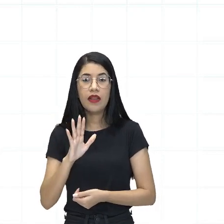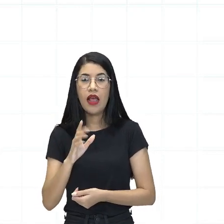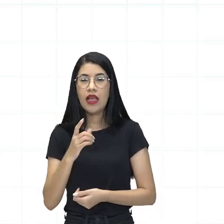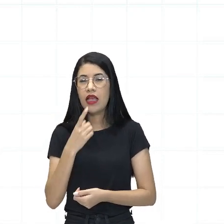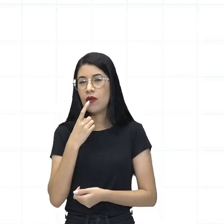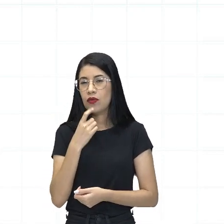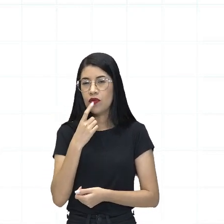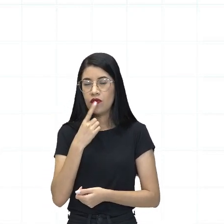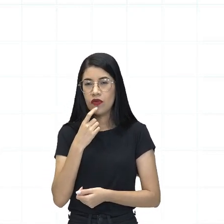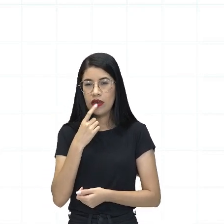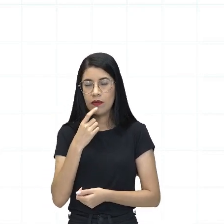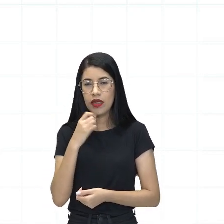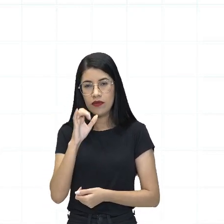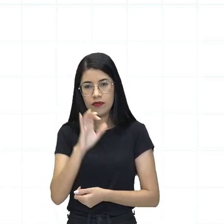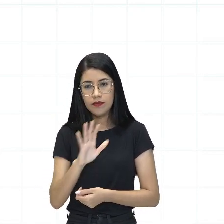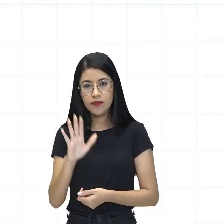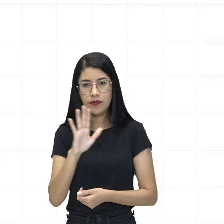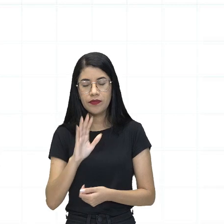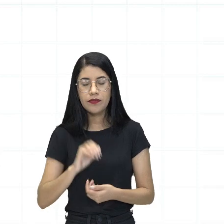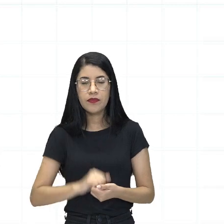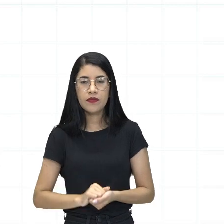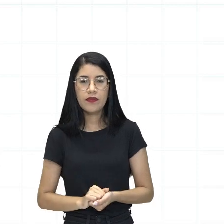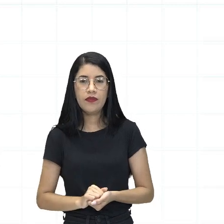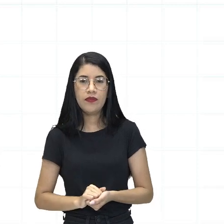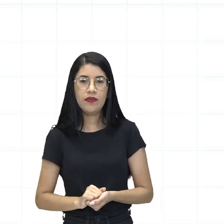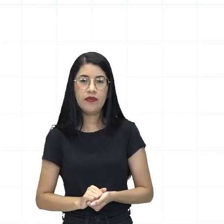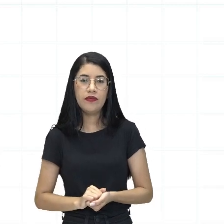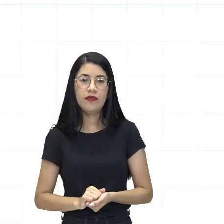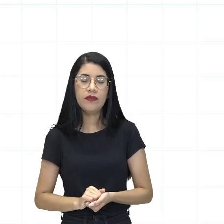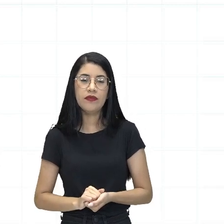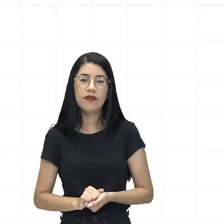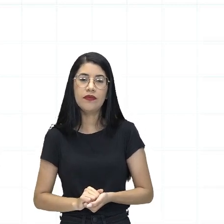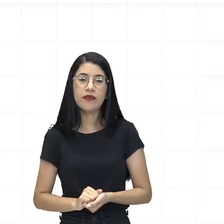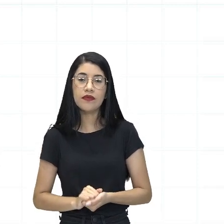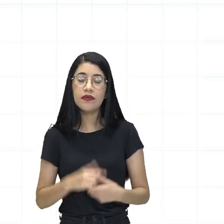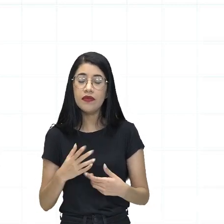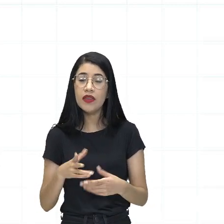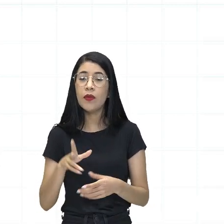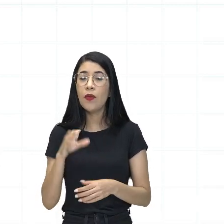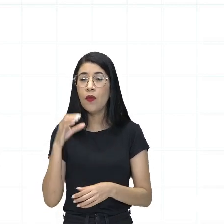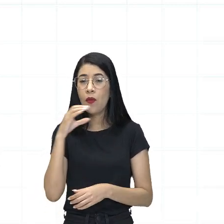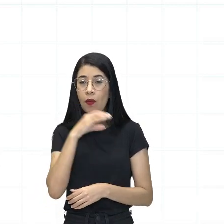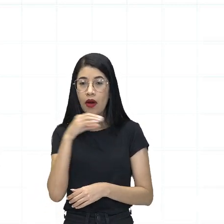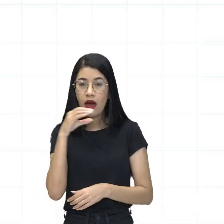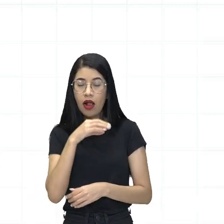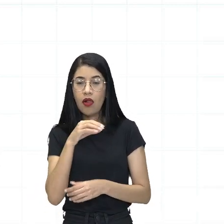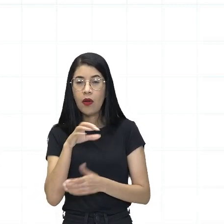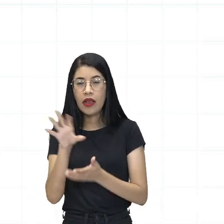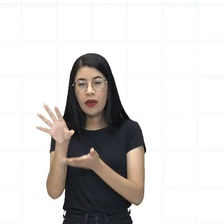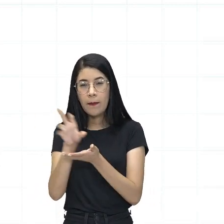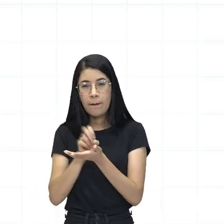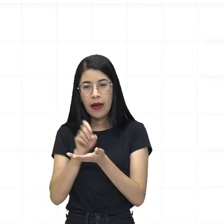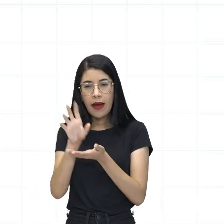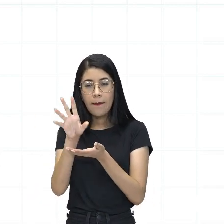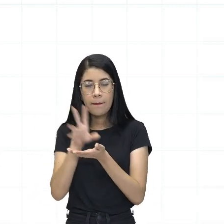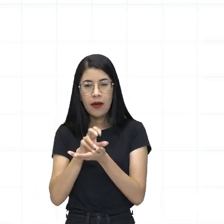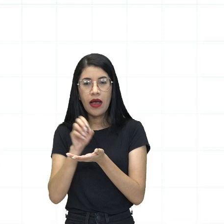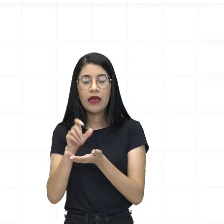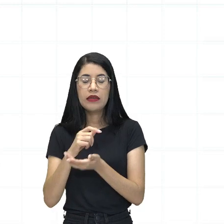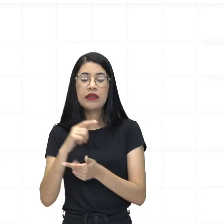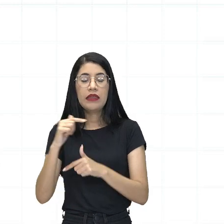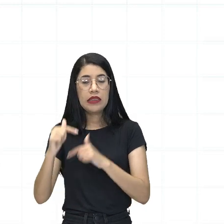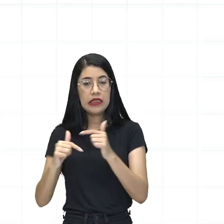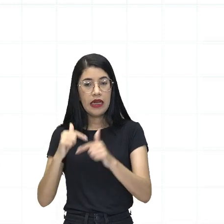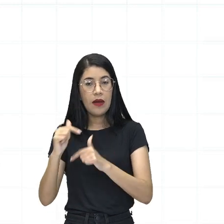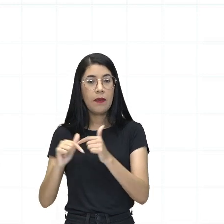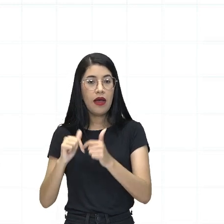vermelho da ilustração, todo esse calor que está recebido e que ele causava um trabalho. Nós já sabemos